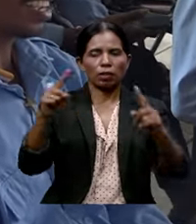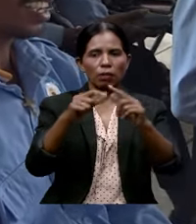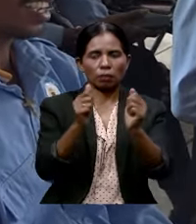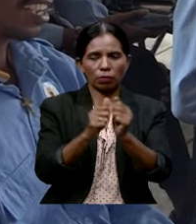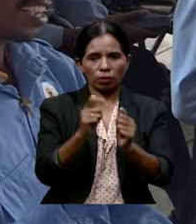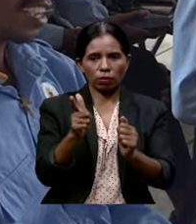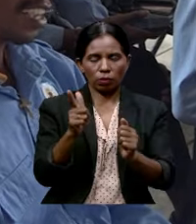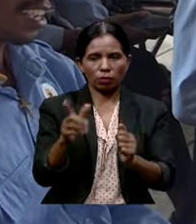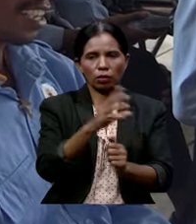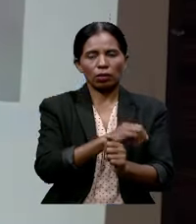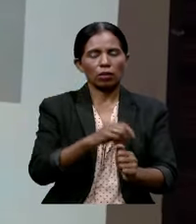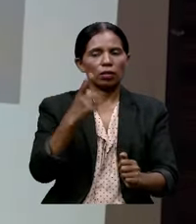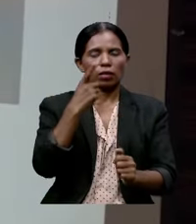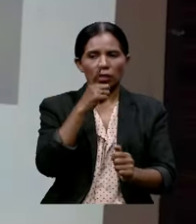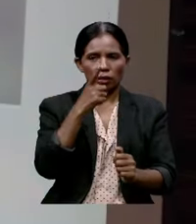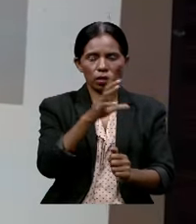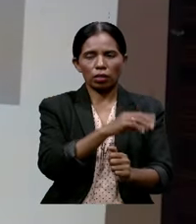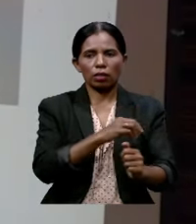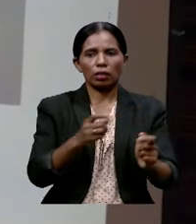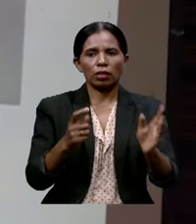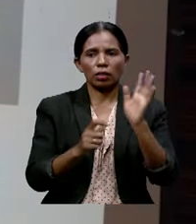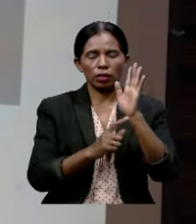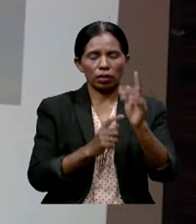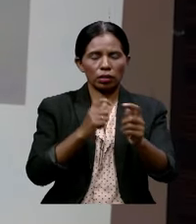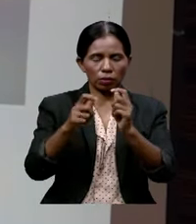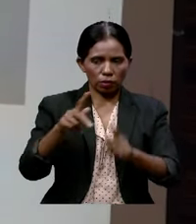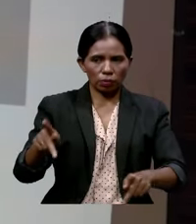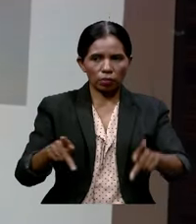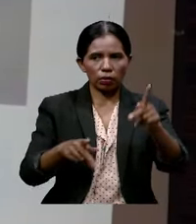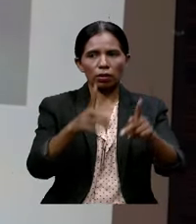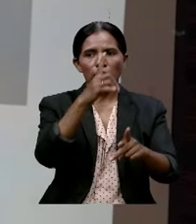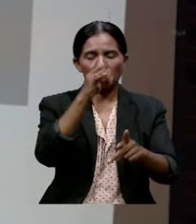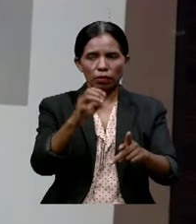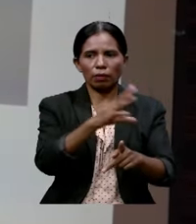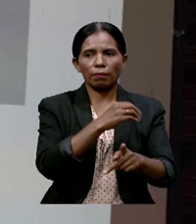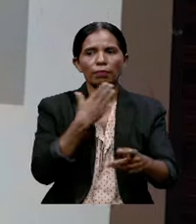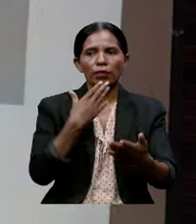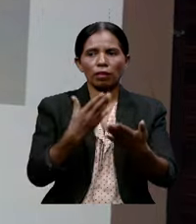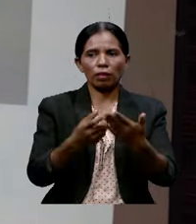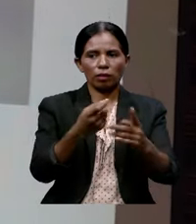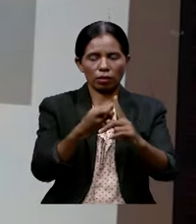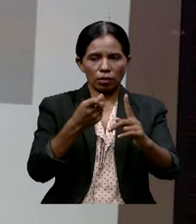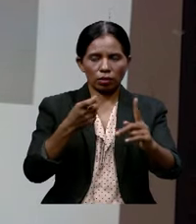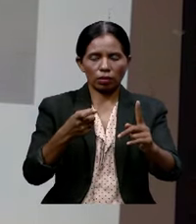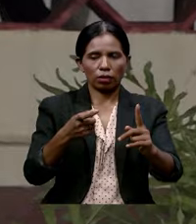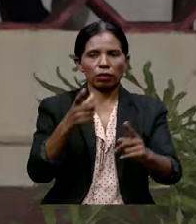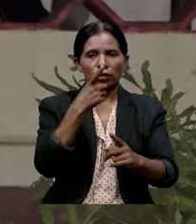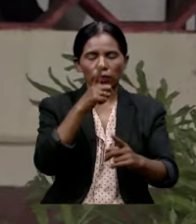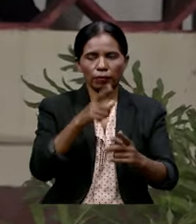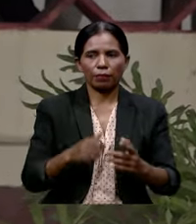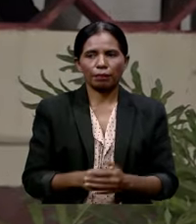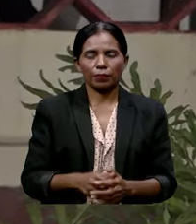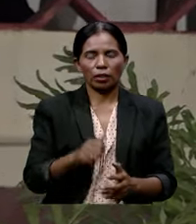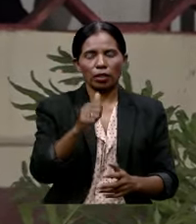Ruanulu o tema linguagem e a transporte público e a capital dili, aproximação ida husi panorama linguístico.